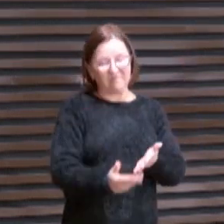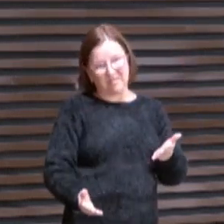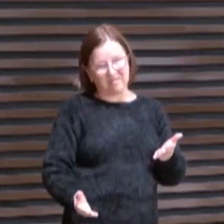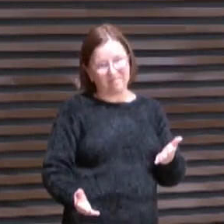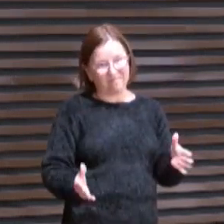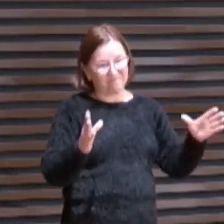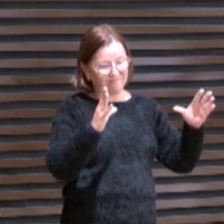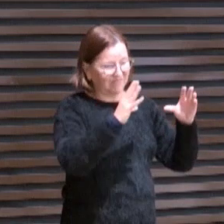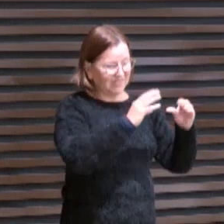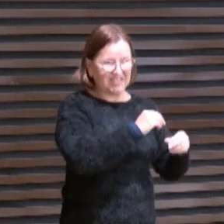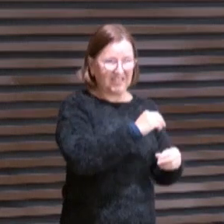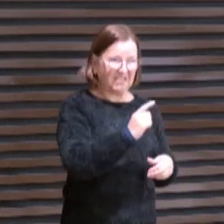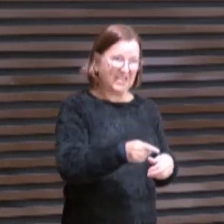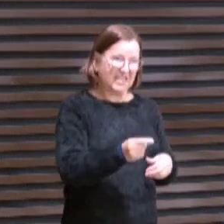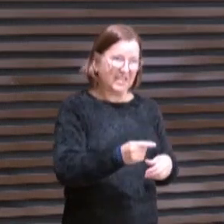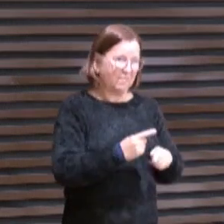da incredulidade.